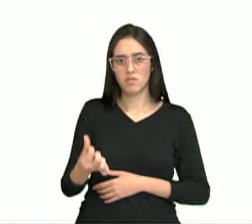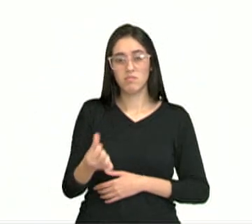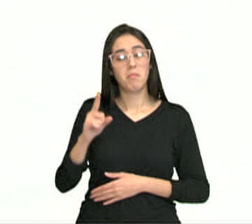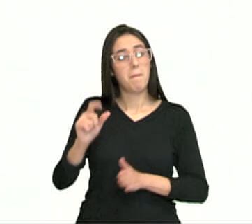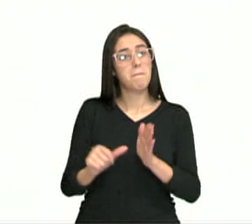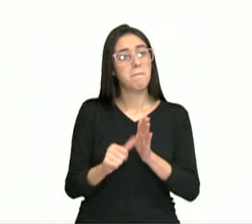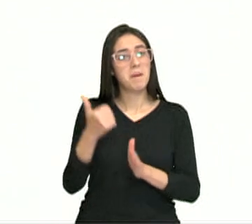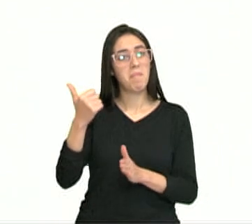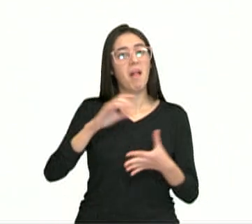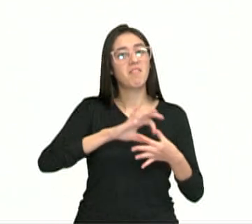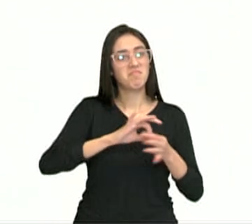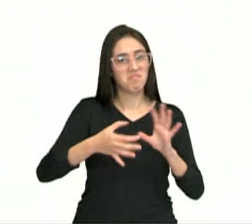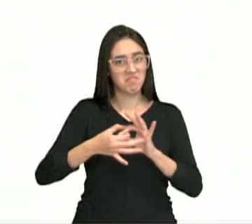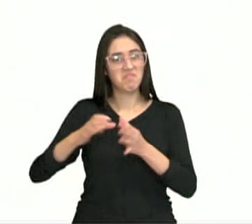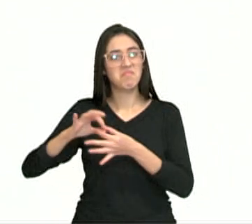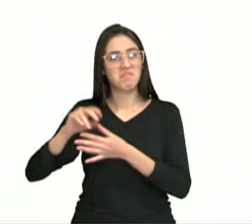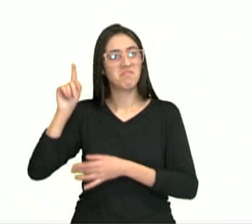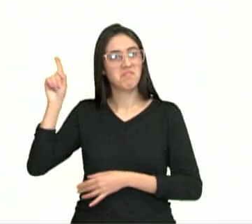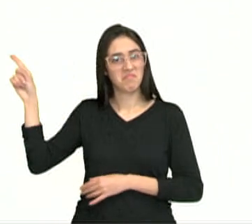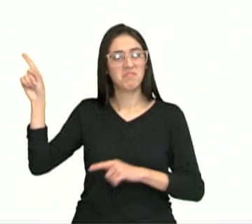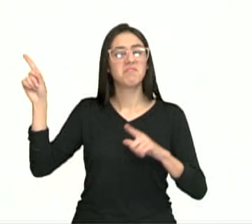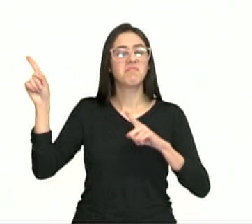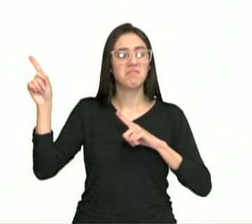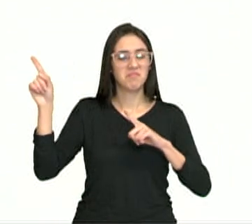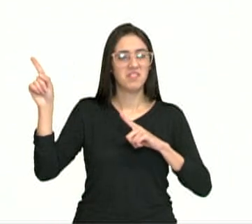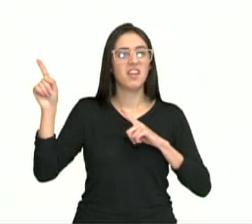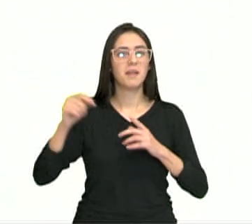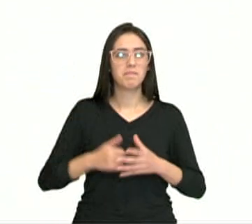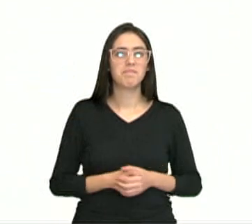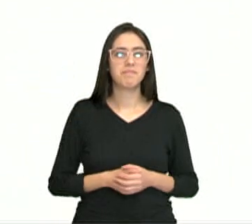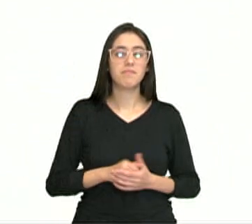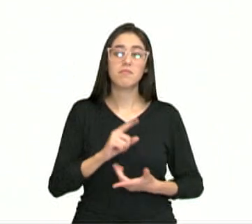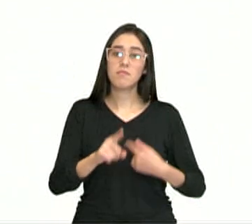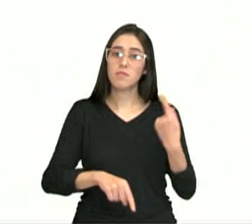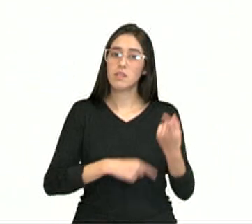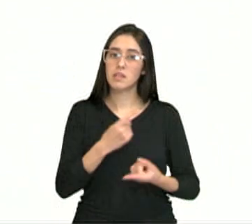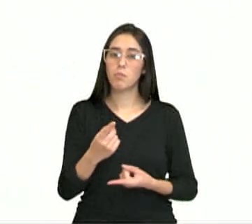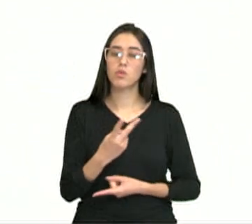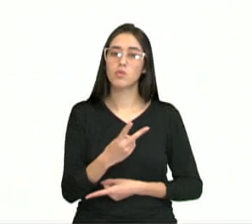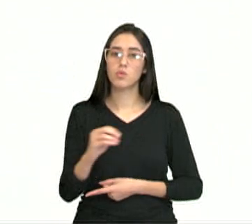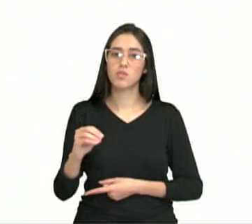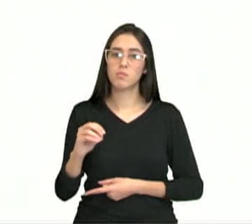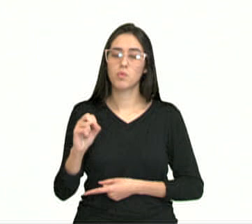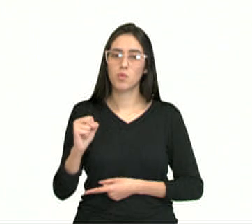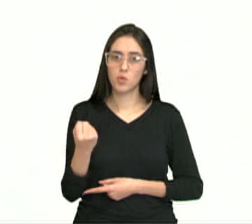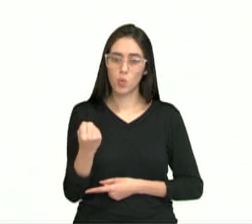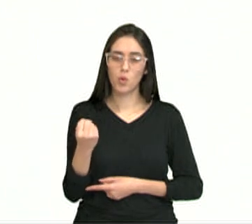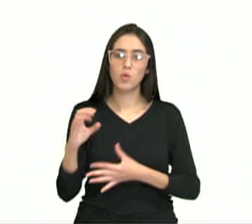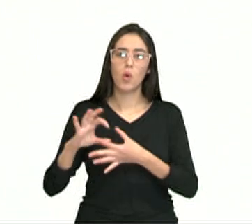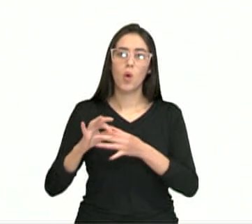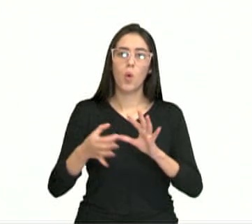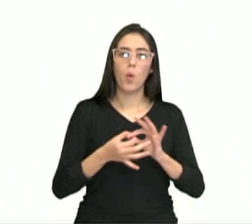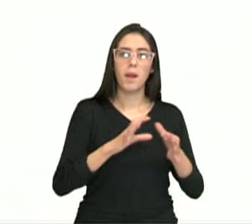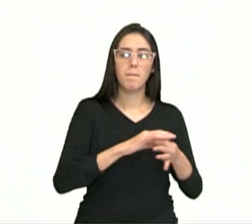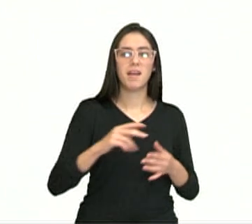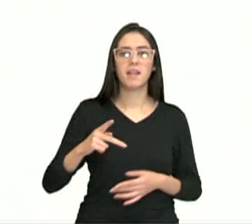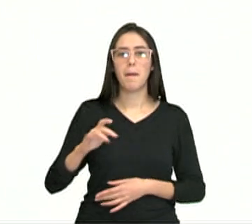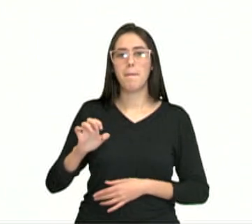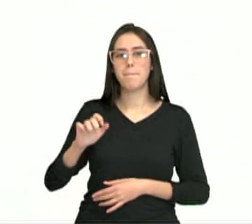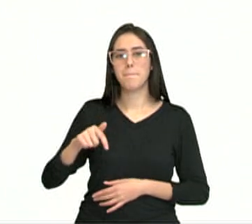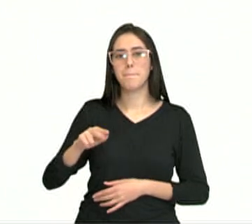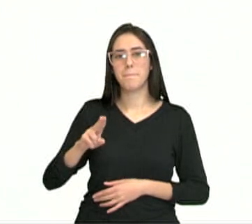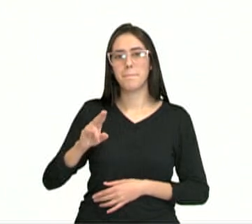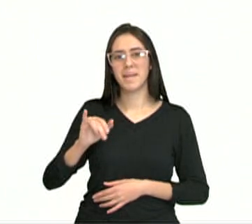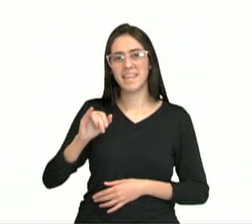que foi praticado na modalidade de cross country. Já em 2008, na Olimpíada de Pequim, também foram adicionadas